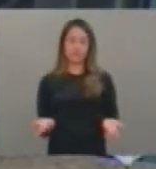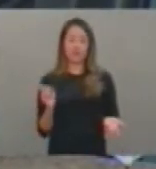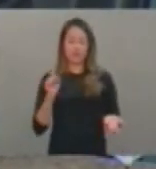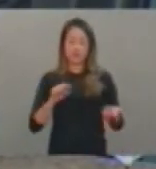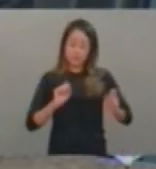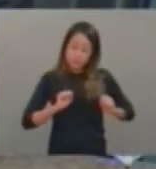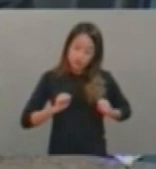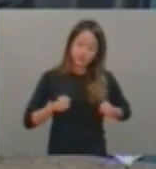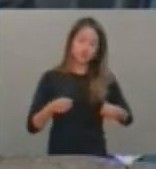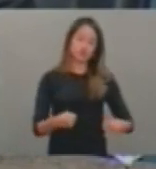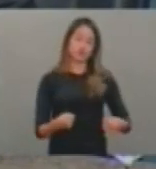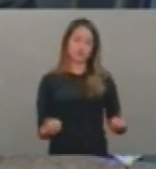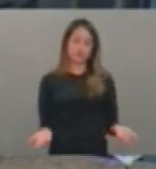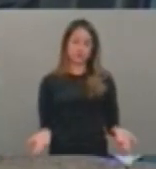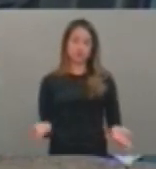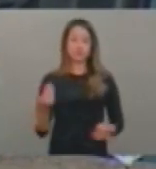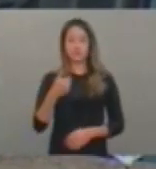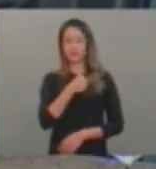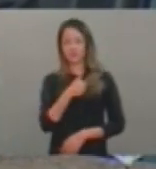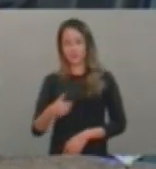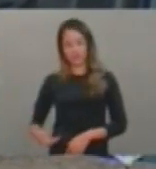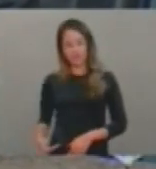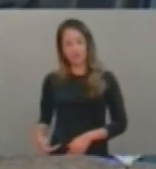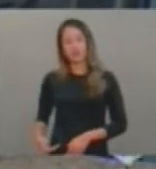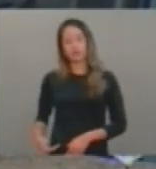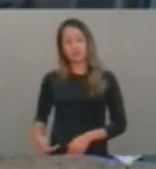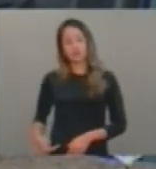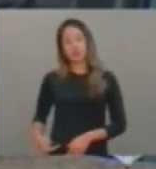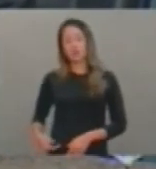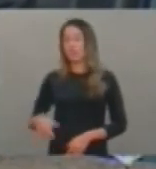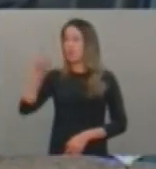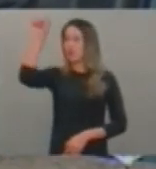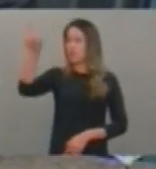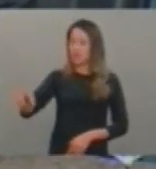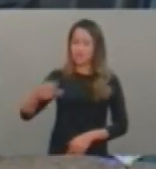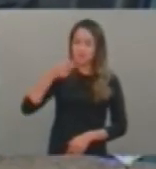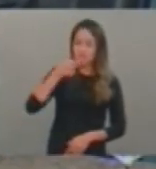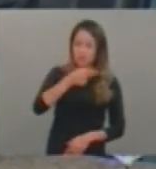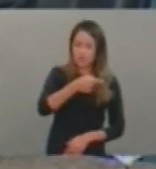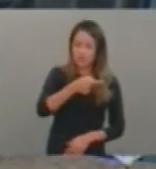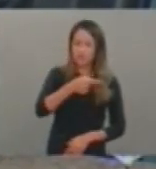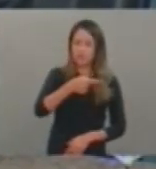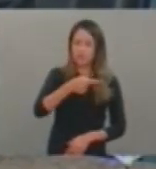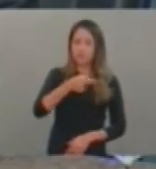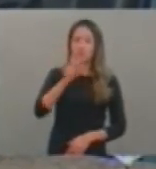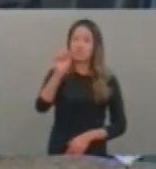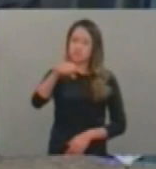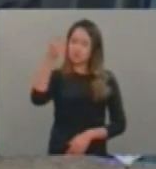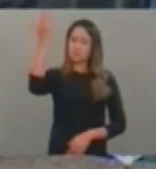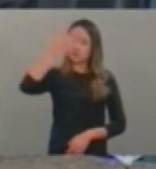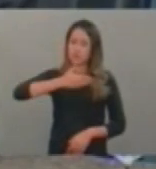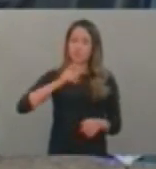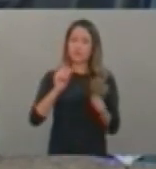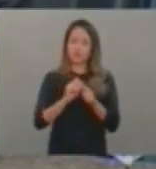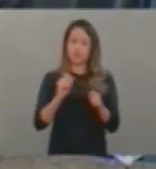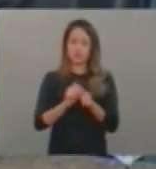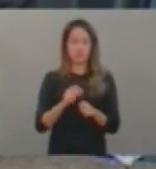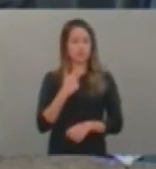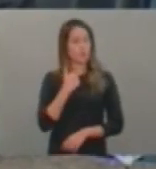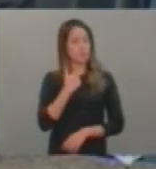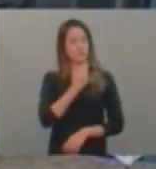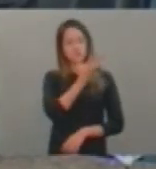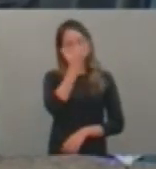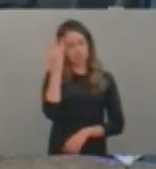esforço. E aquilo que o senhor governador diz que vai fazer, ele está comprovando que faz. Nós não podemos deixar isso em